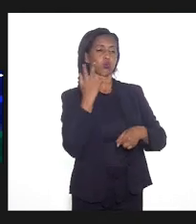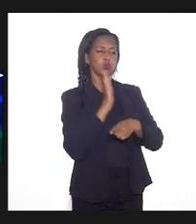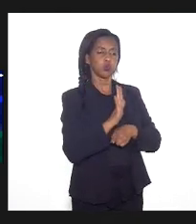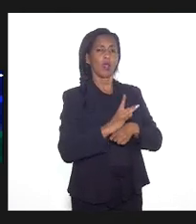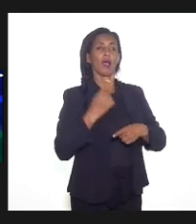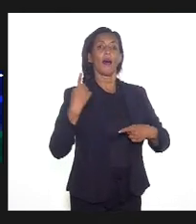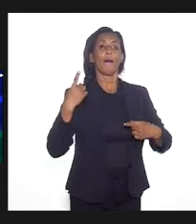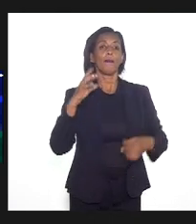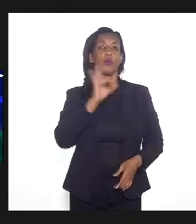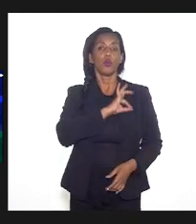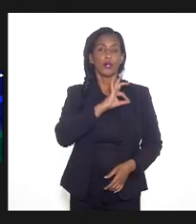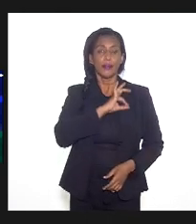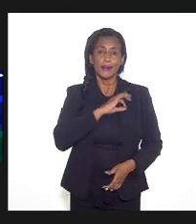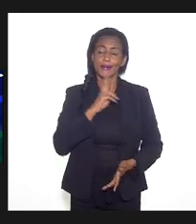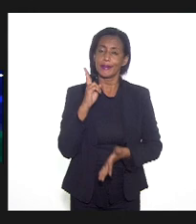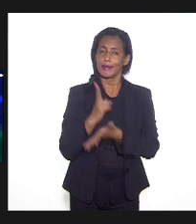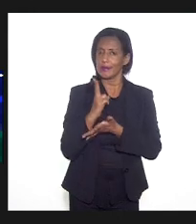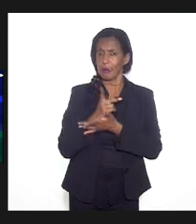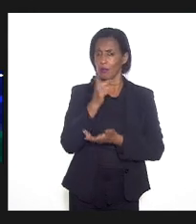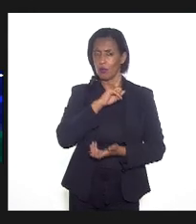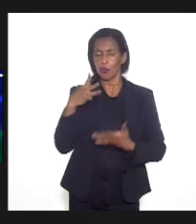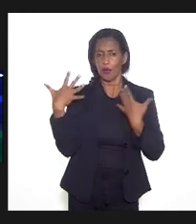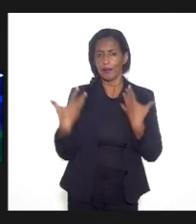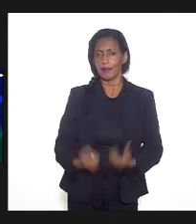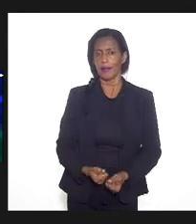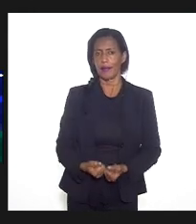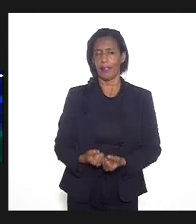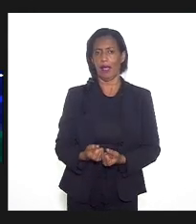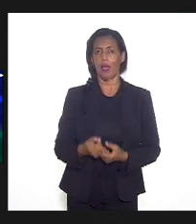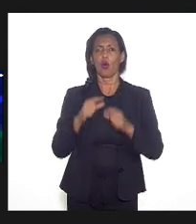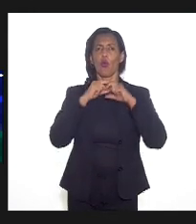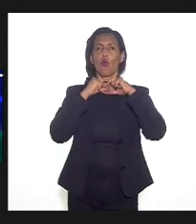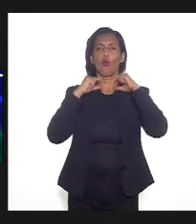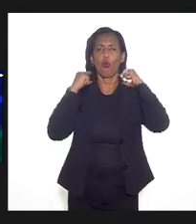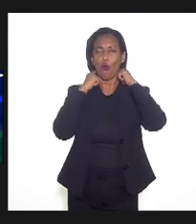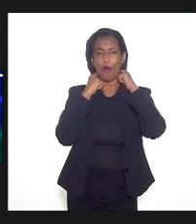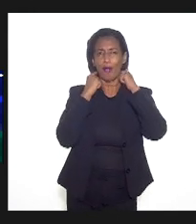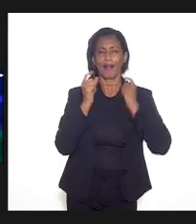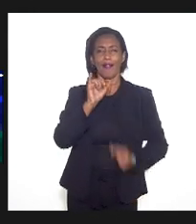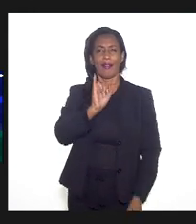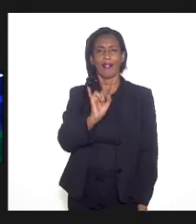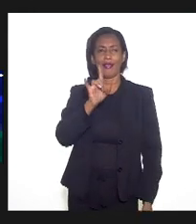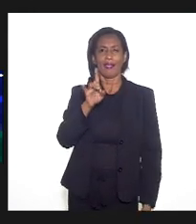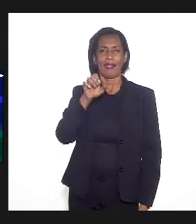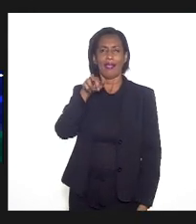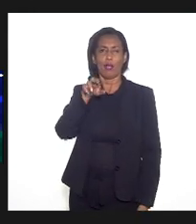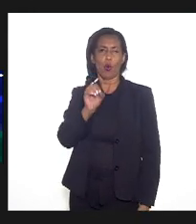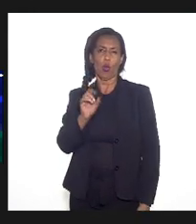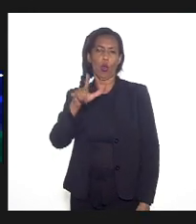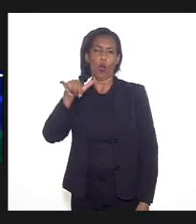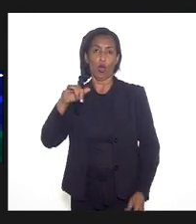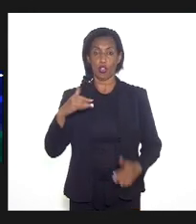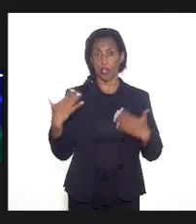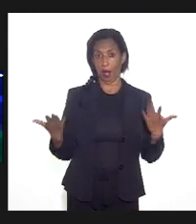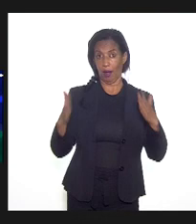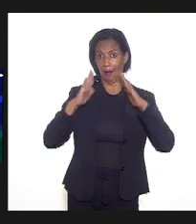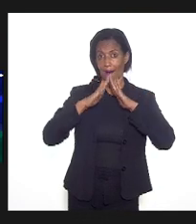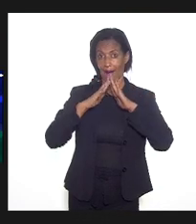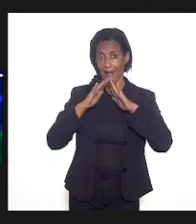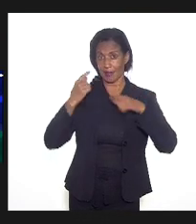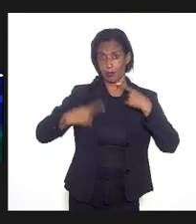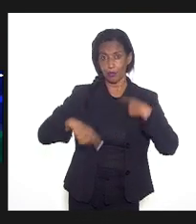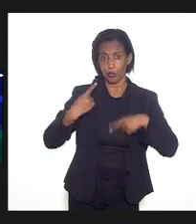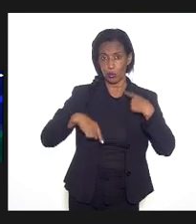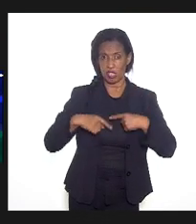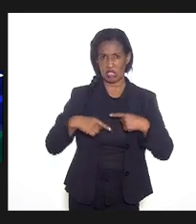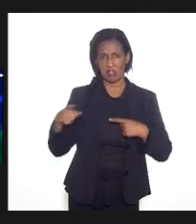da polícia, não vou aceitar coleira ideológica, obviamente que essa é uma casa política, mas esse